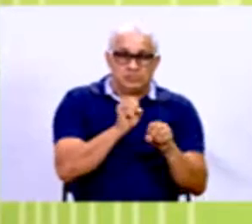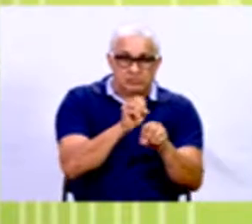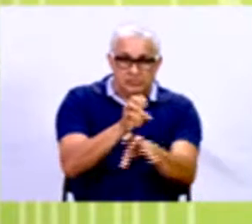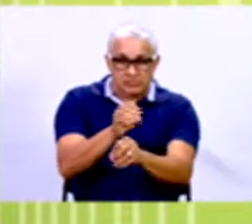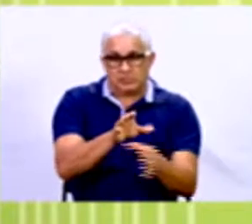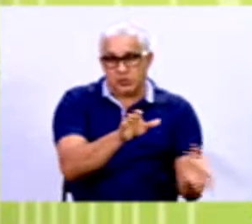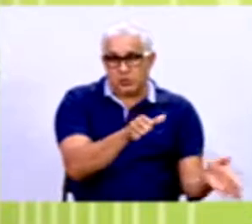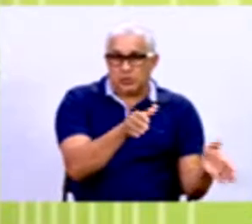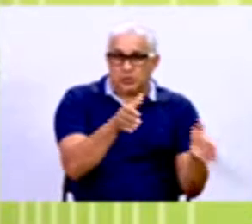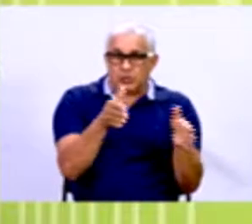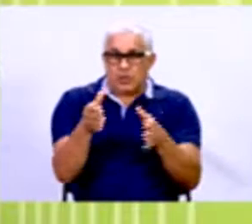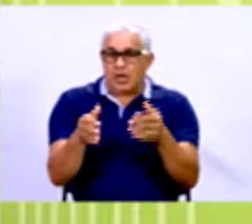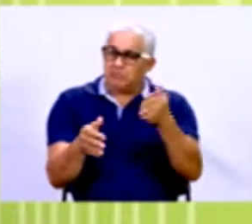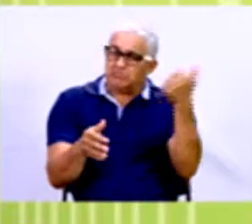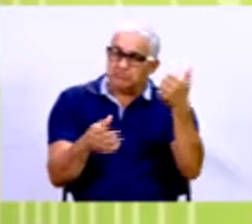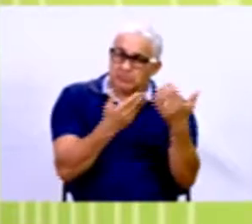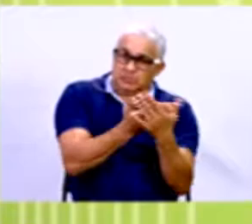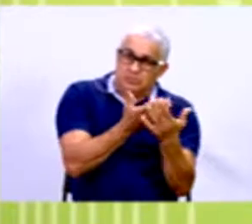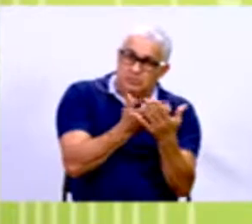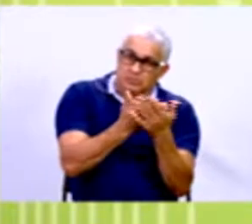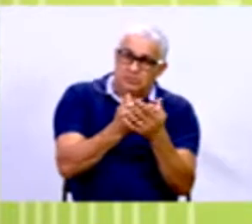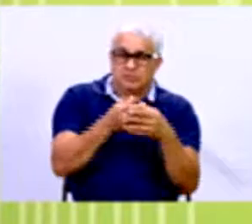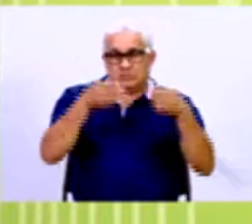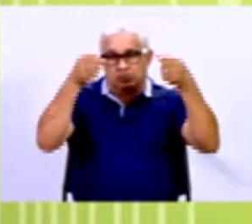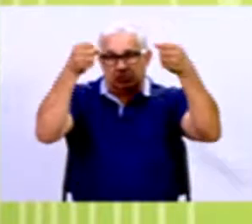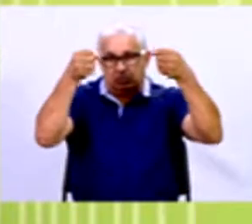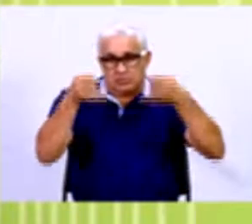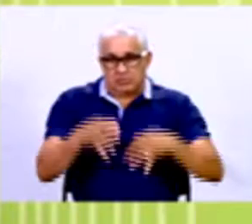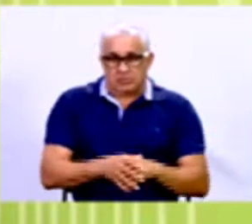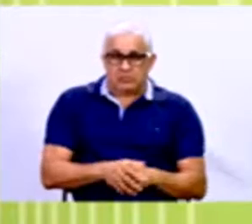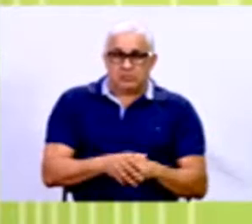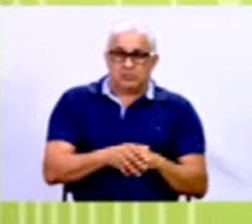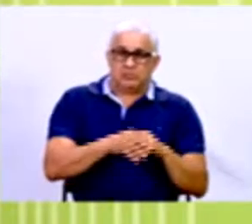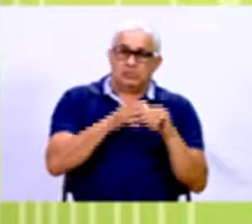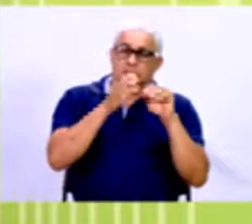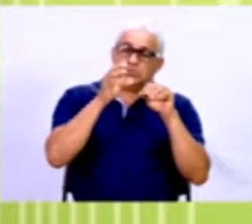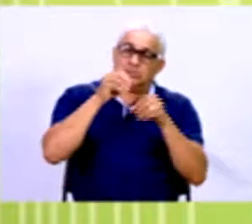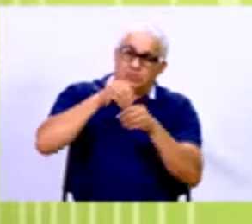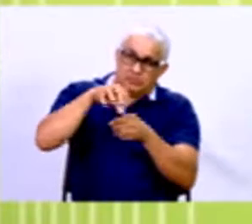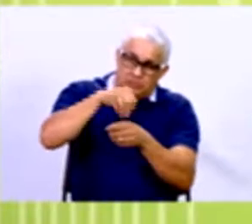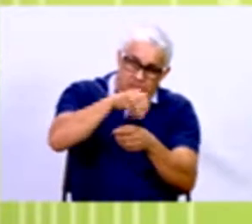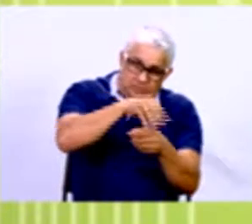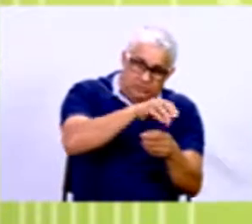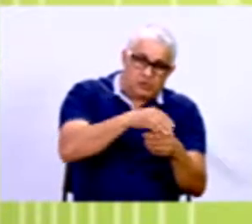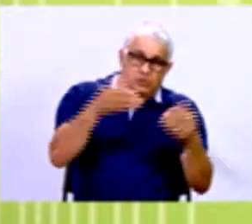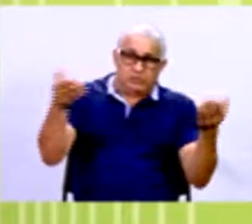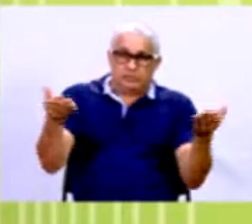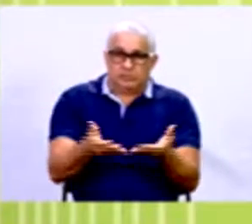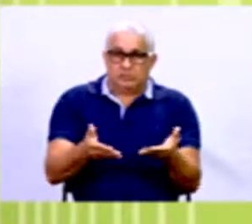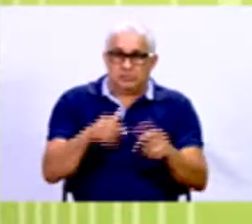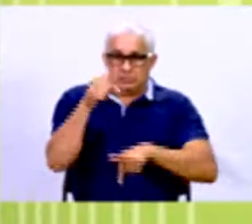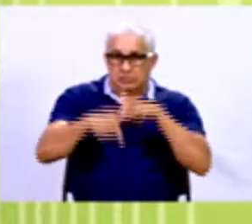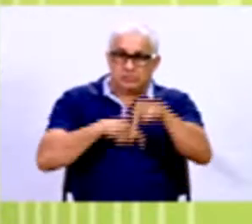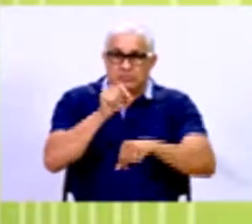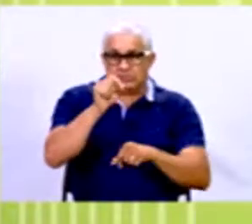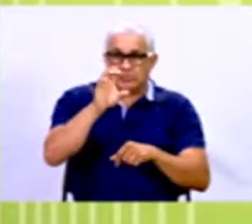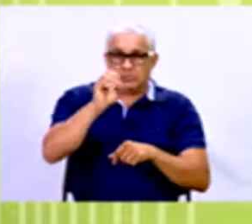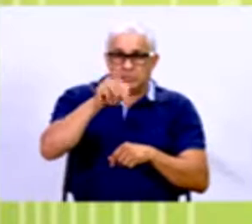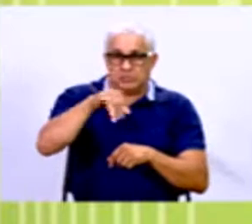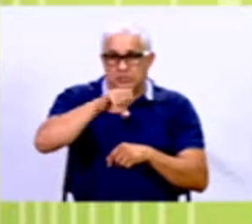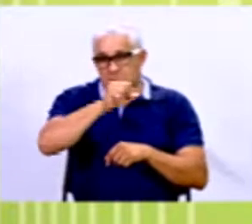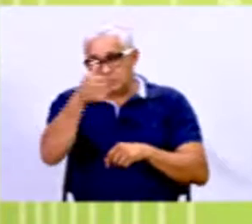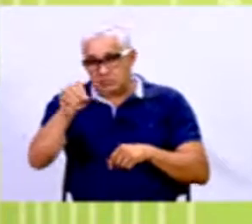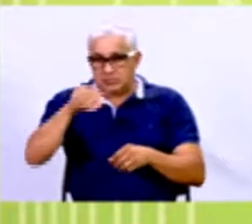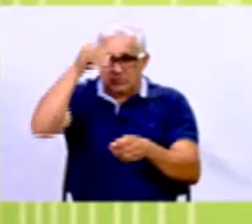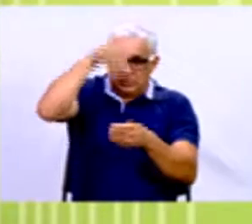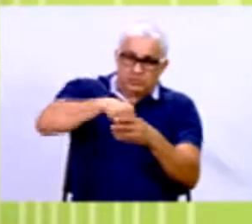continuidade àquela primeira aula. Nós vamos estar falando sobre conteúdos da nossa aula de hoje. Nós vamos estar trabalhando sobre Comissão Interna de